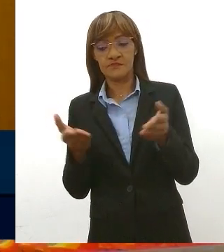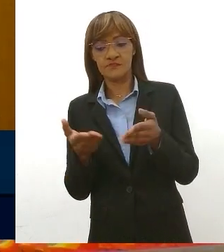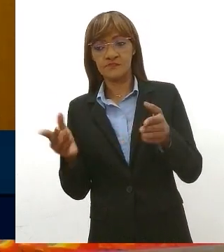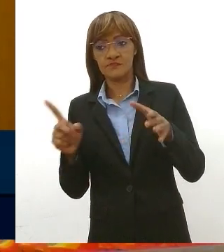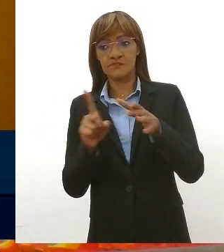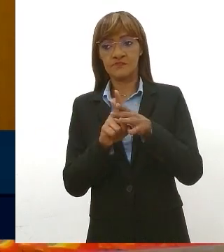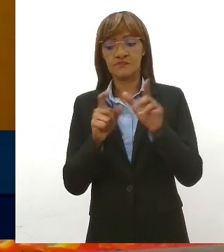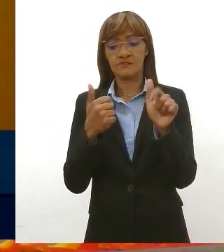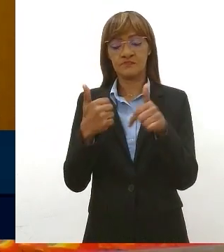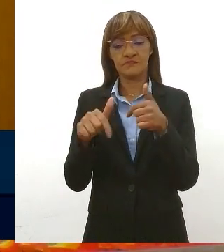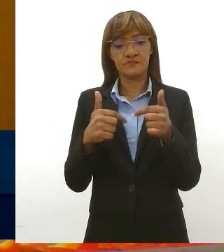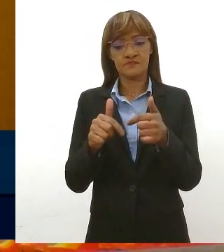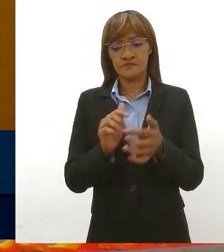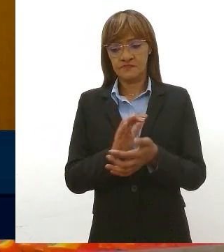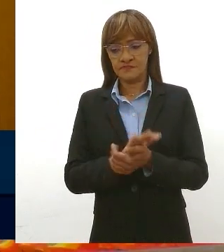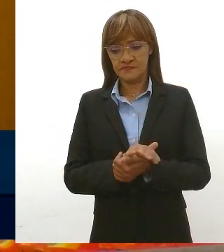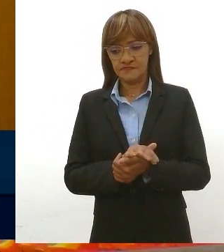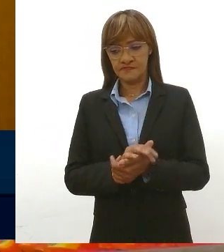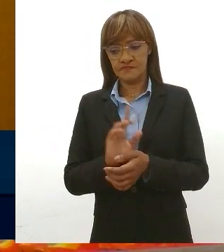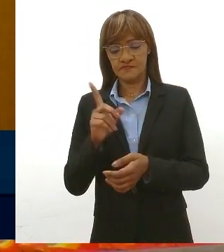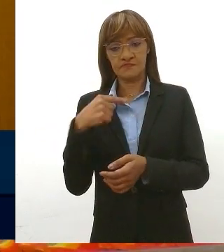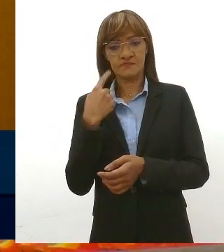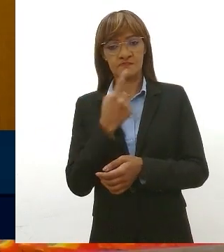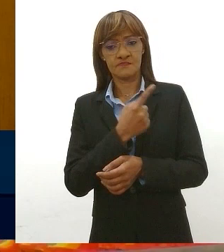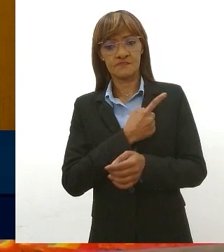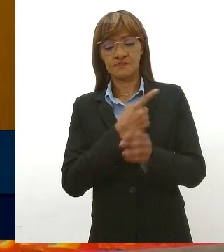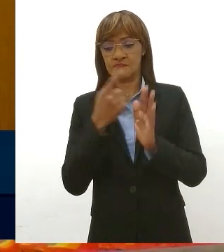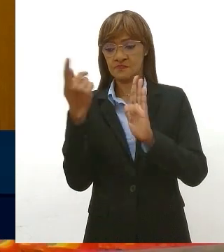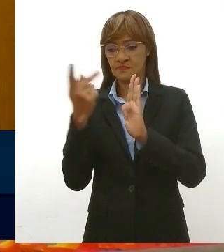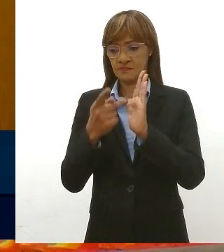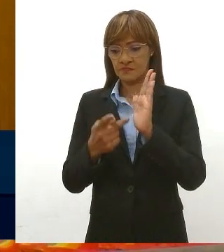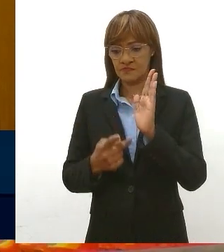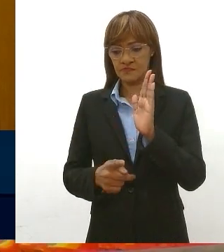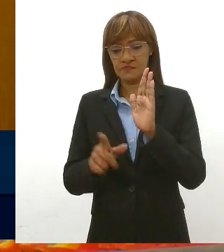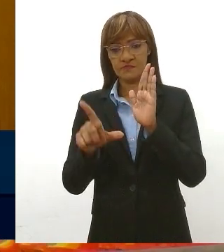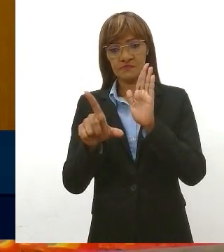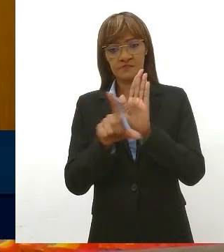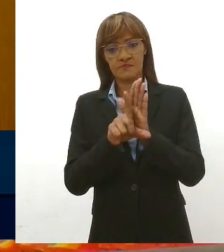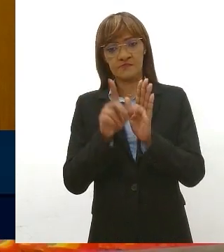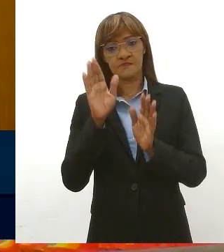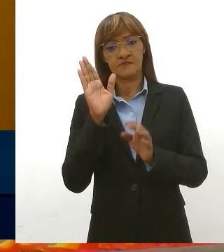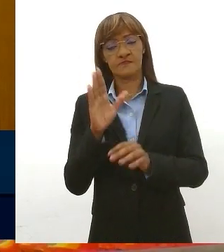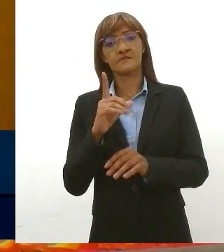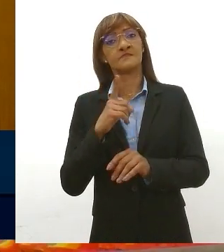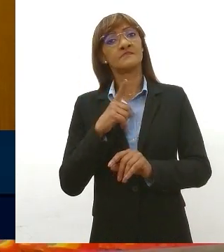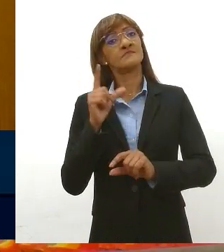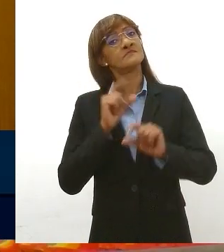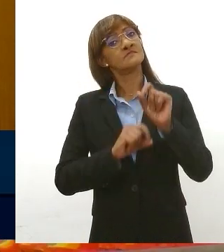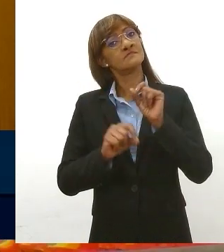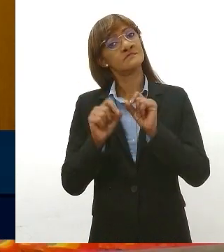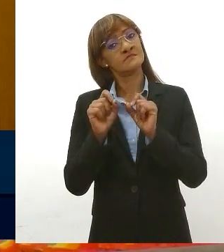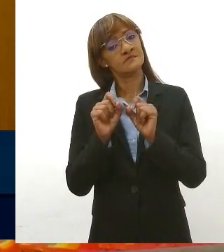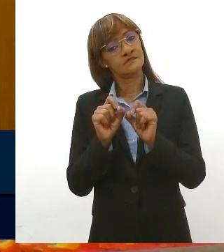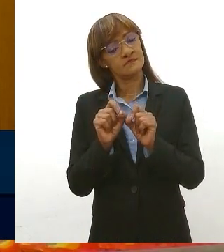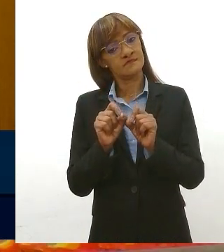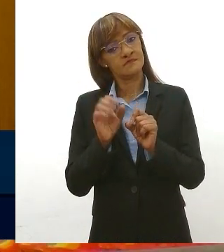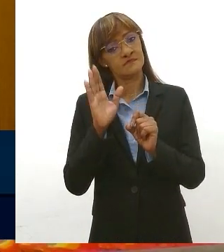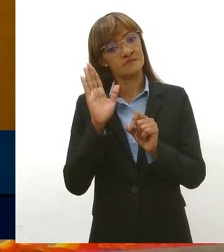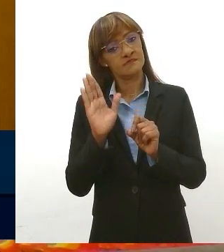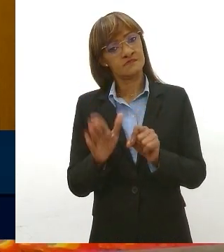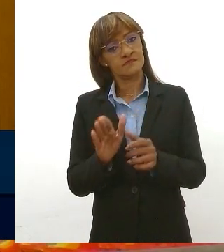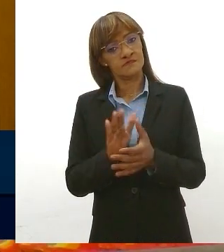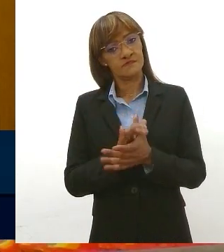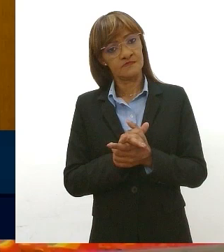um projeto de lei que foi protocolado, né, na Semana da Mulher, com o propósito de